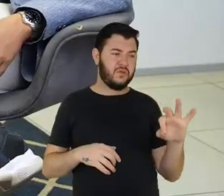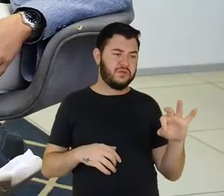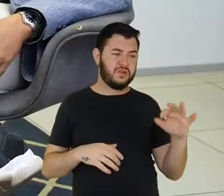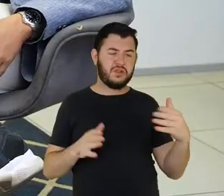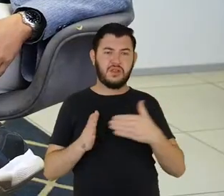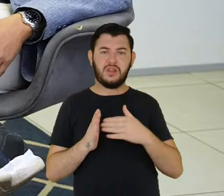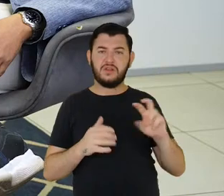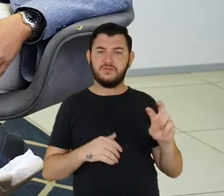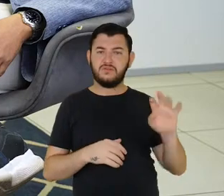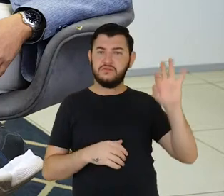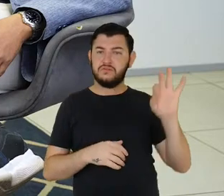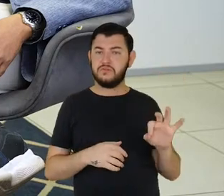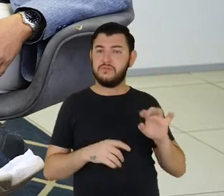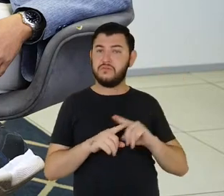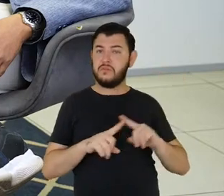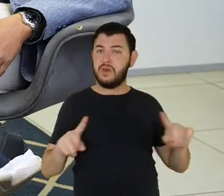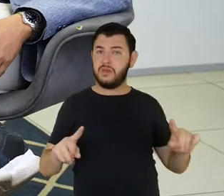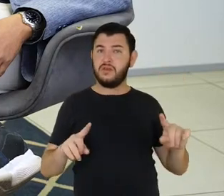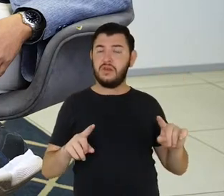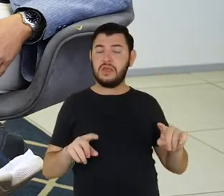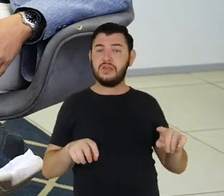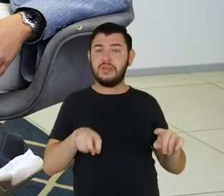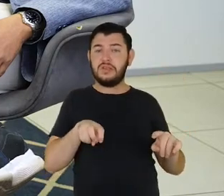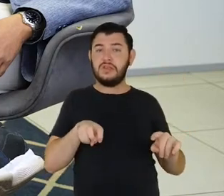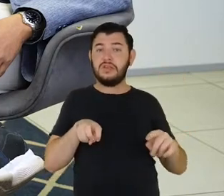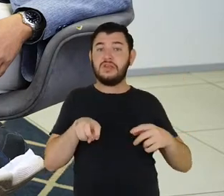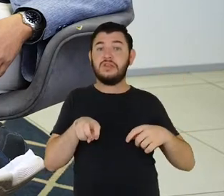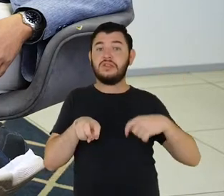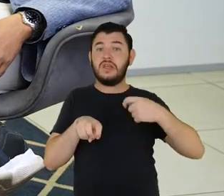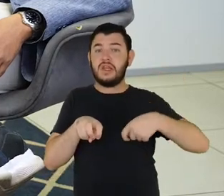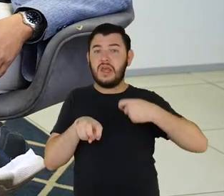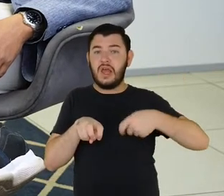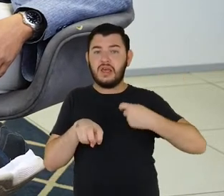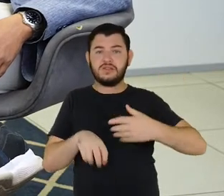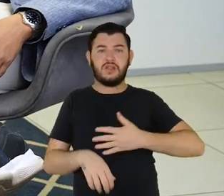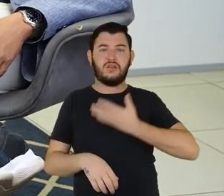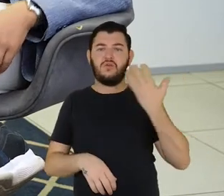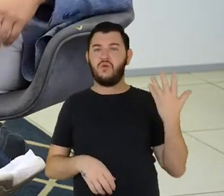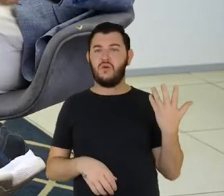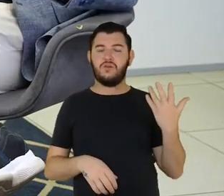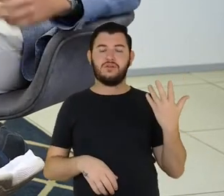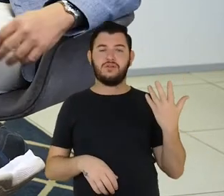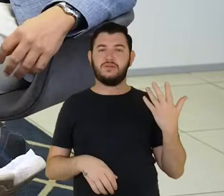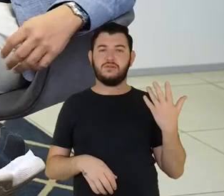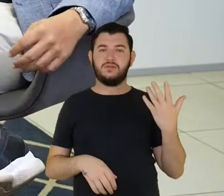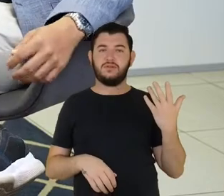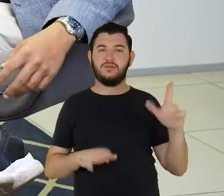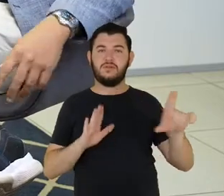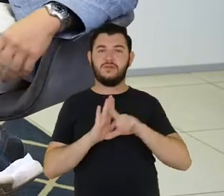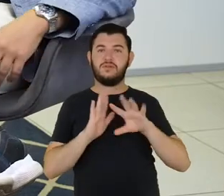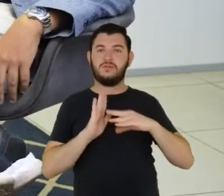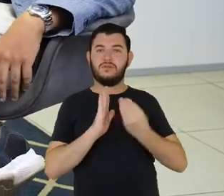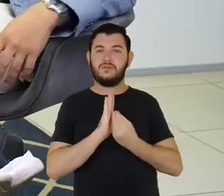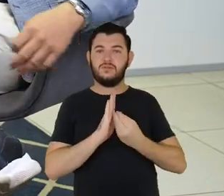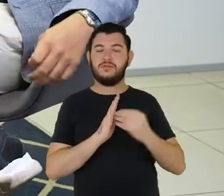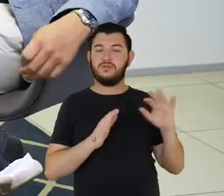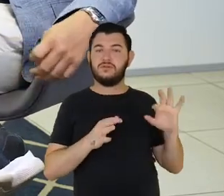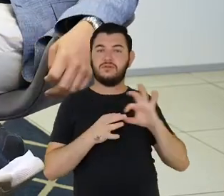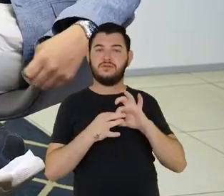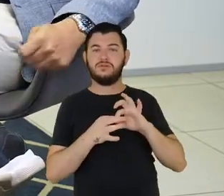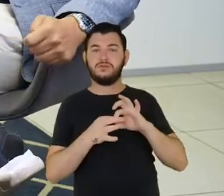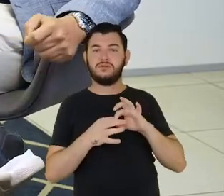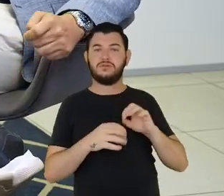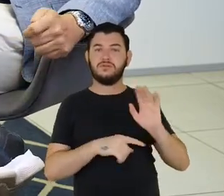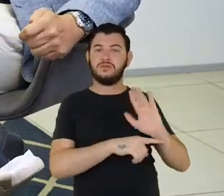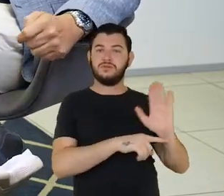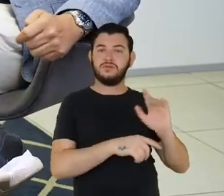é importante deixar claro também que o dinheiro da Lei Rouanet é um dinheiro de empresas, né, que deixam de pagar. Mas a do audiovisual também. Sim.